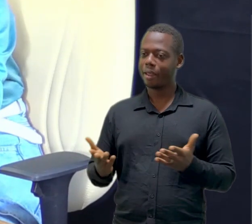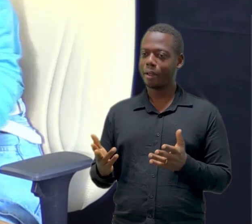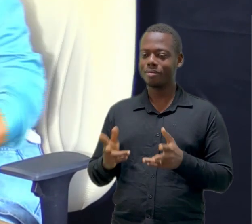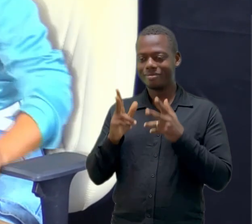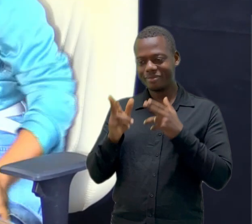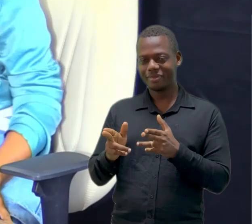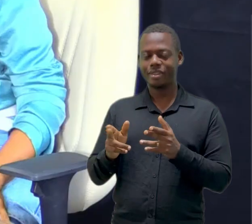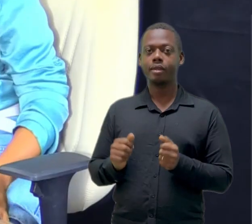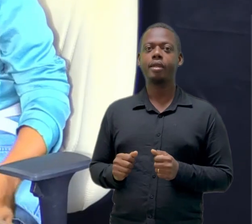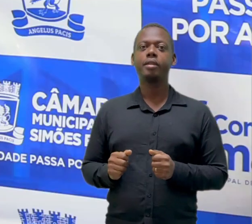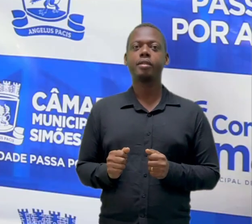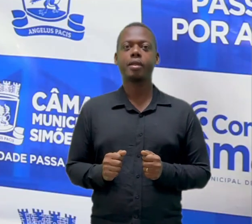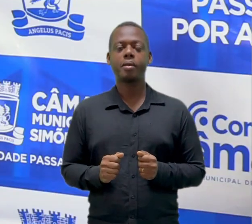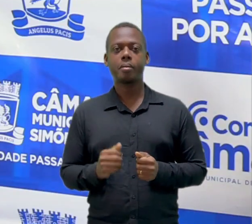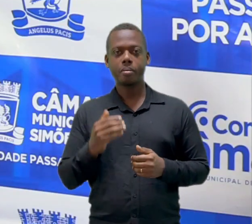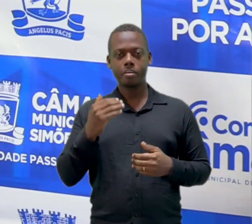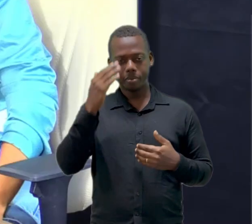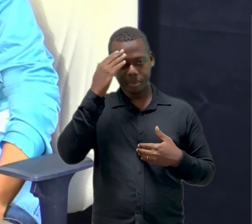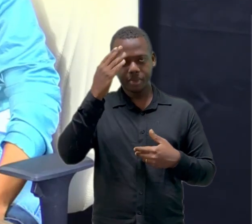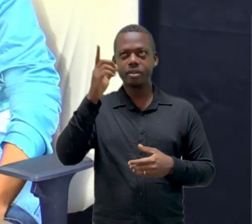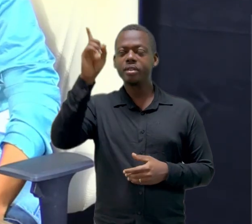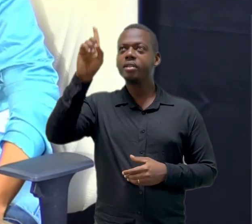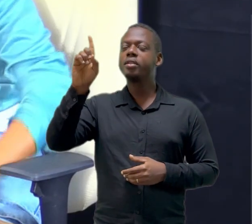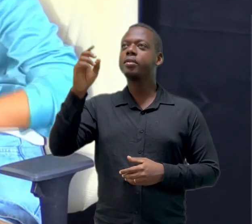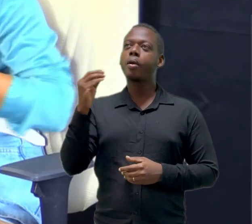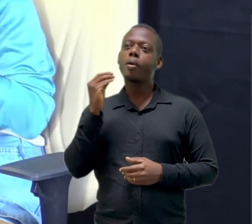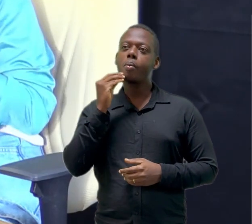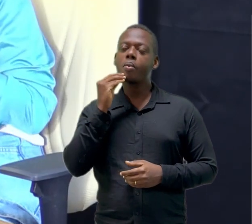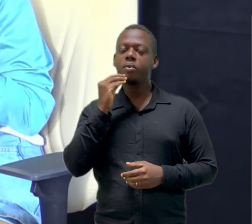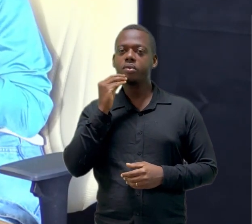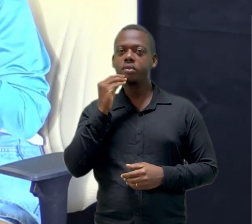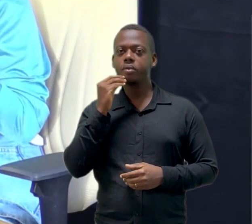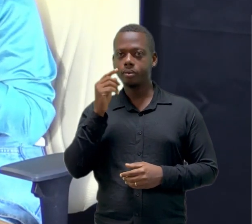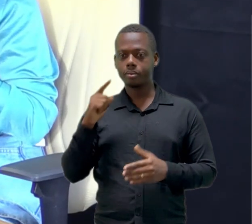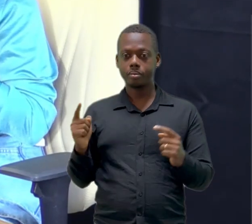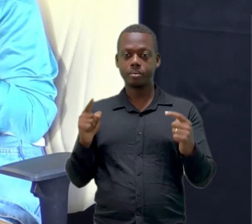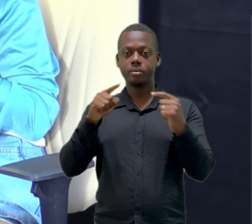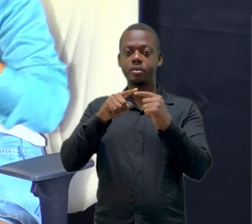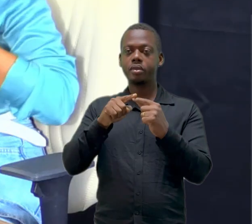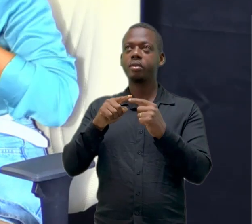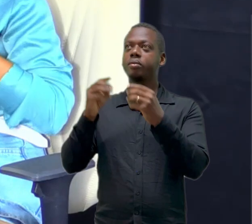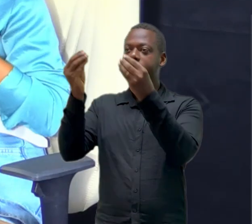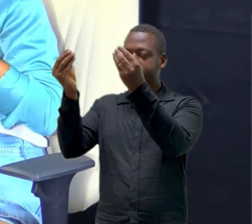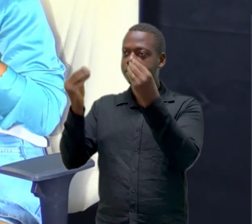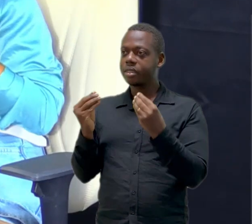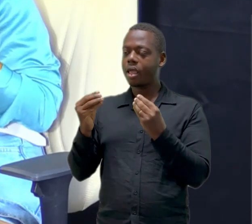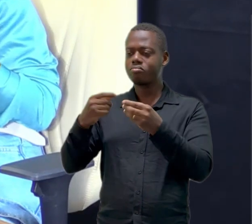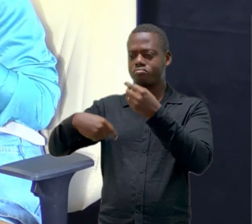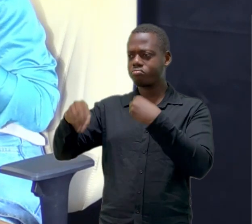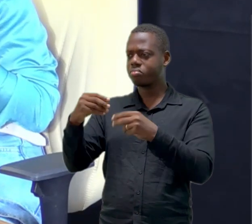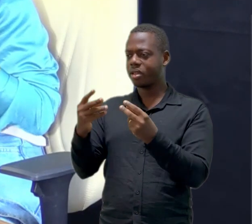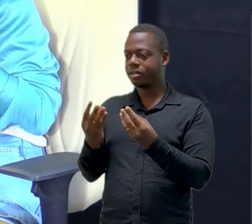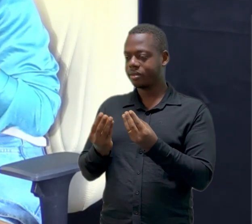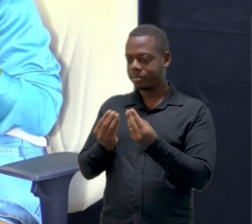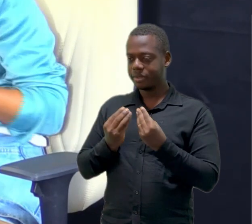Libras, né? Então, assim, primeiramente, quero agradecer a Deus por essa oportunidade, por essa missão que Ele me deu, né? Deus me presenteou com a língua de sinais, eu